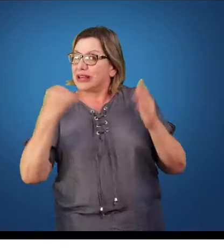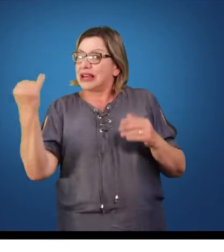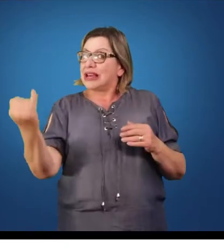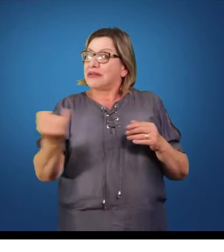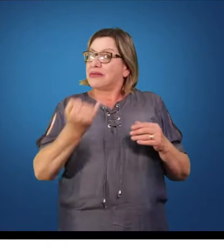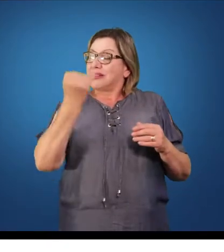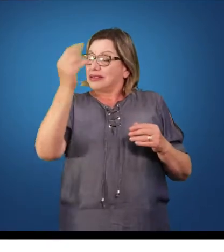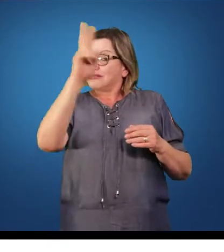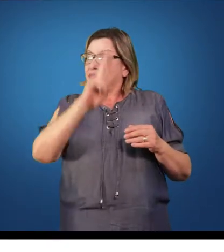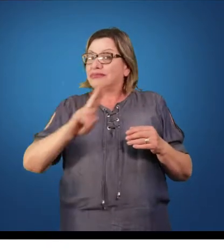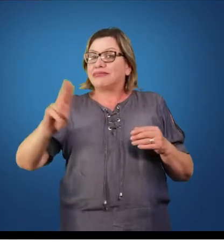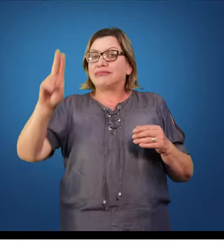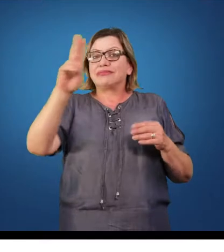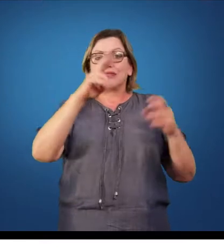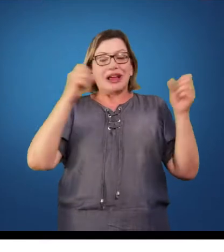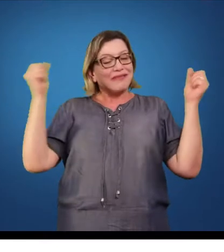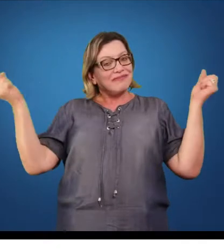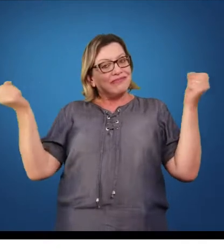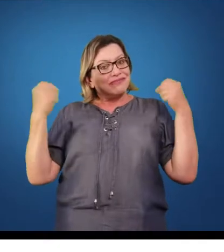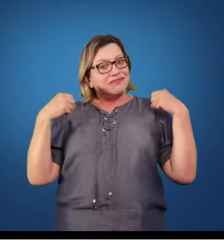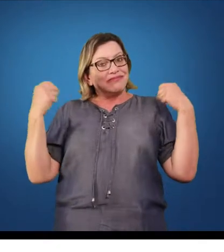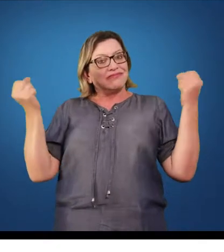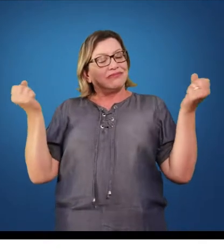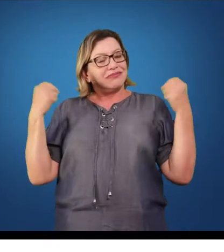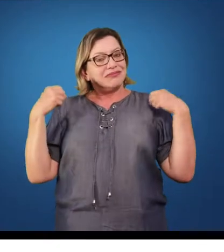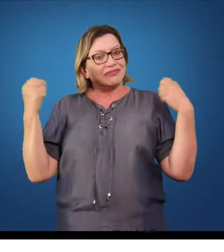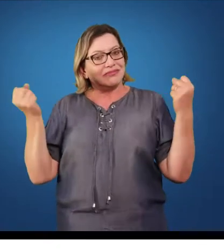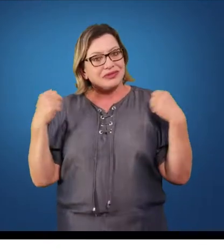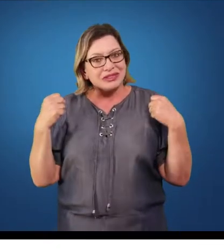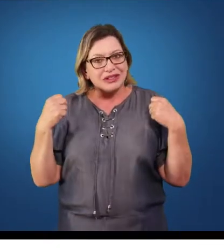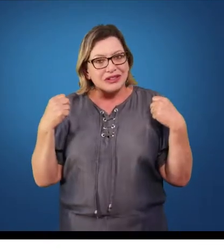temos que aplicar enquanto professores na escola, certo?